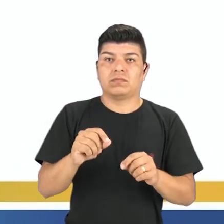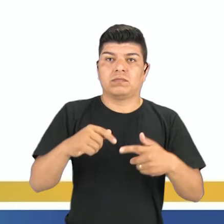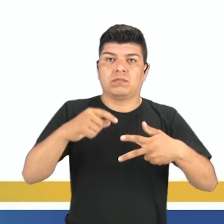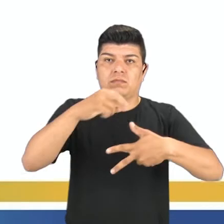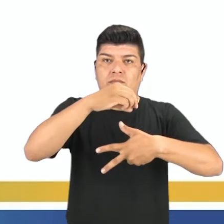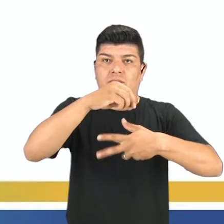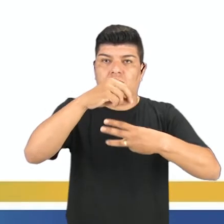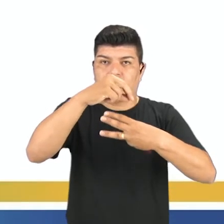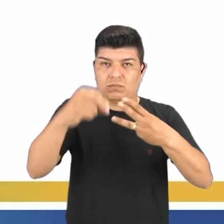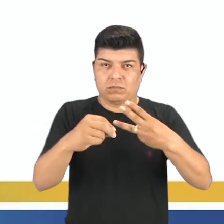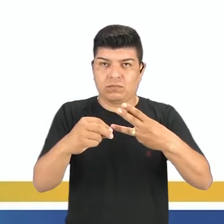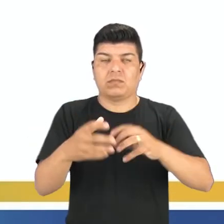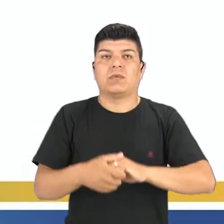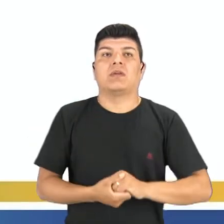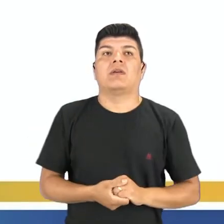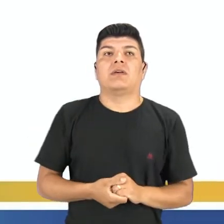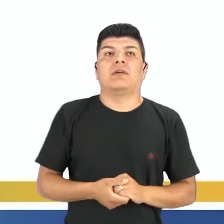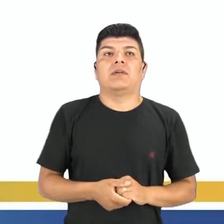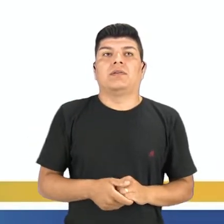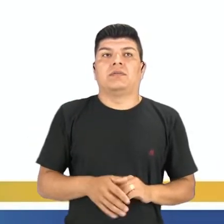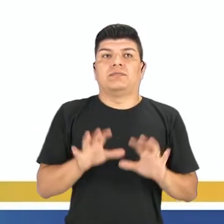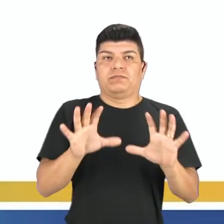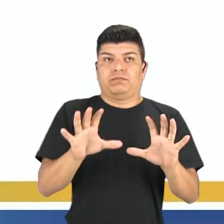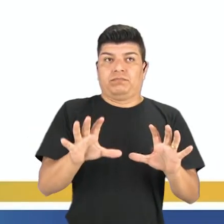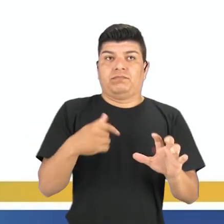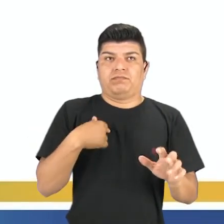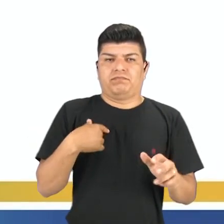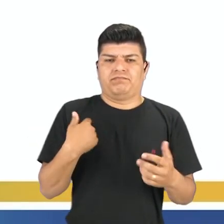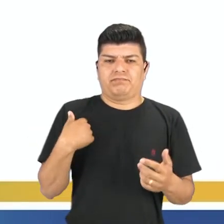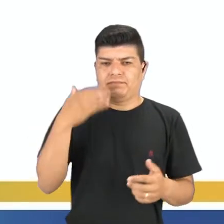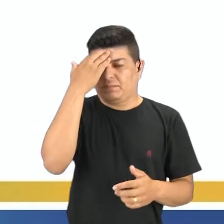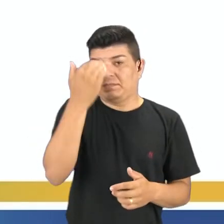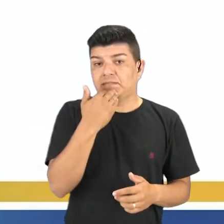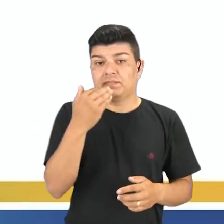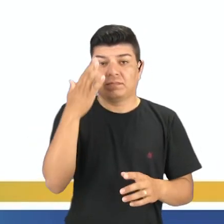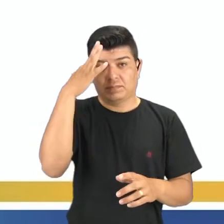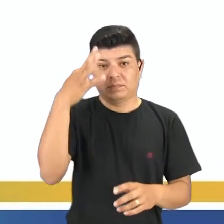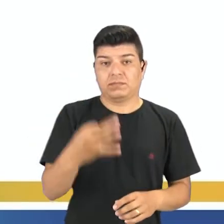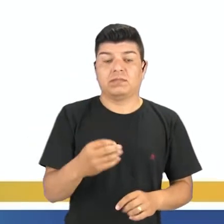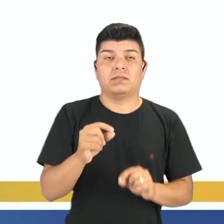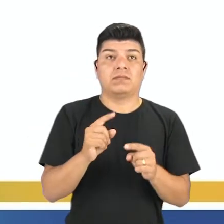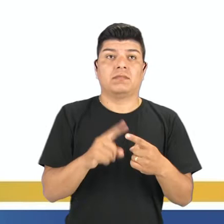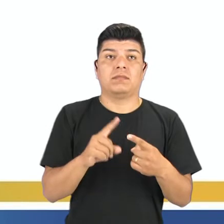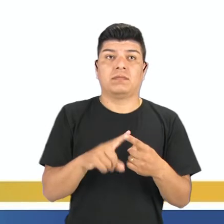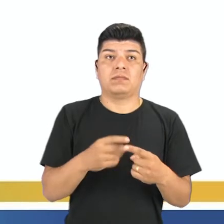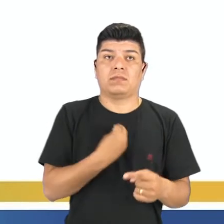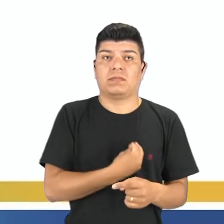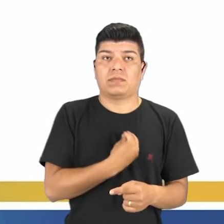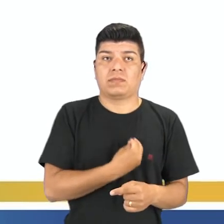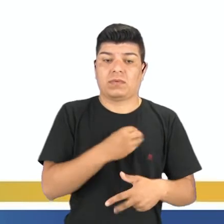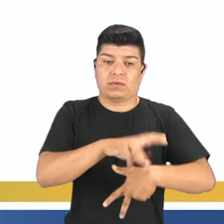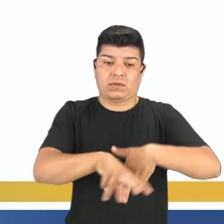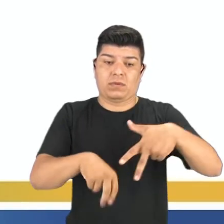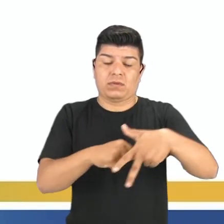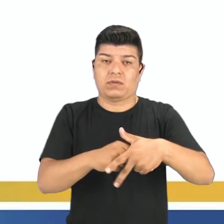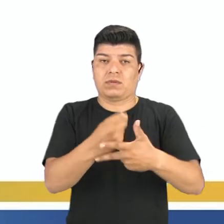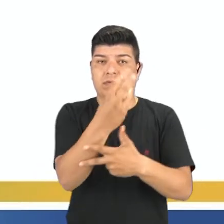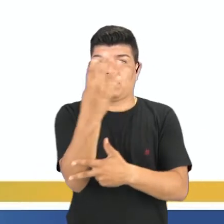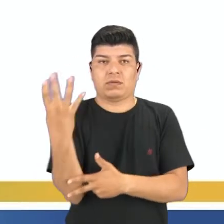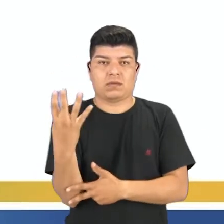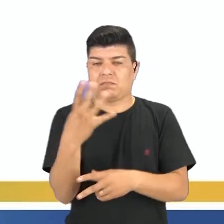poderes constituídos? C. Daí causar indignação o fato de se saber que com a presença da corrupção,